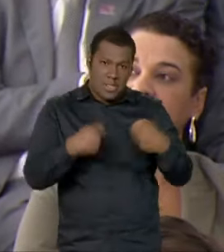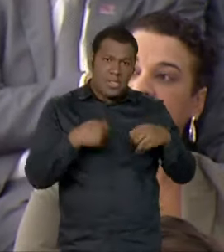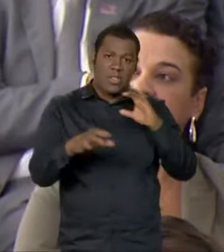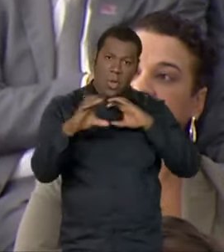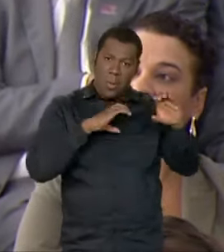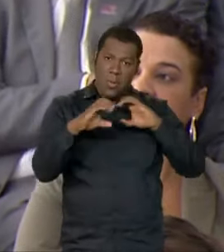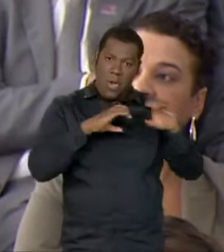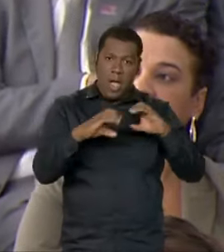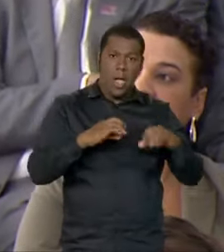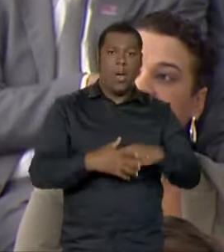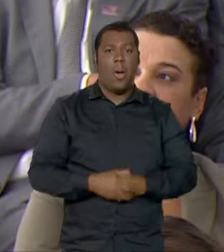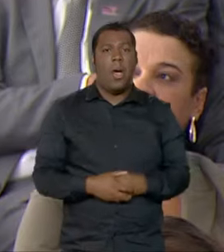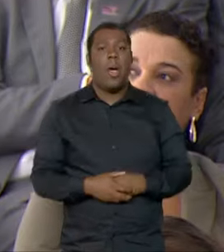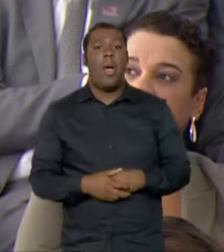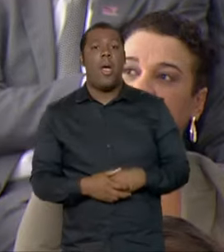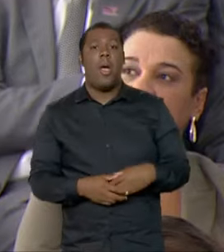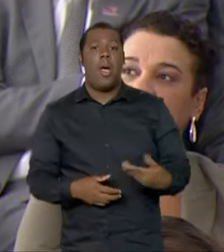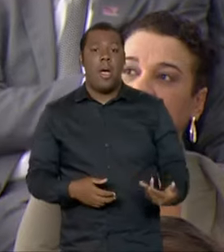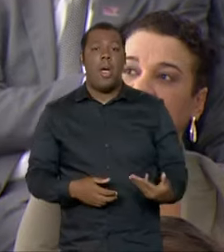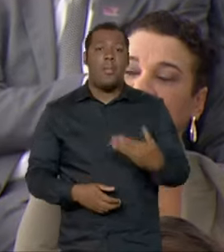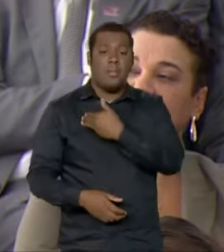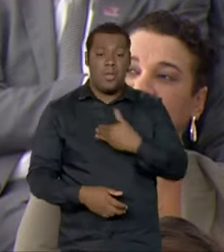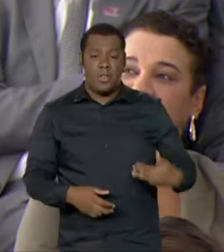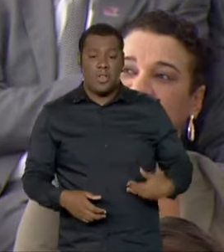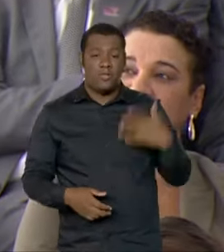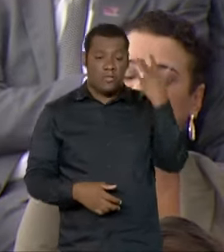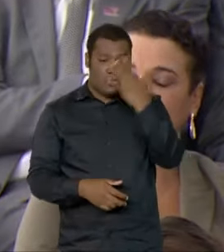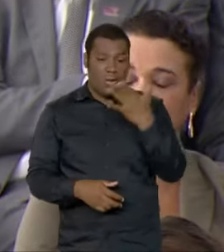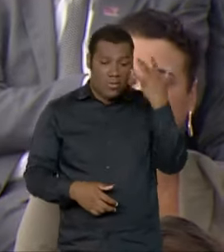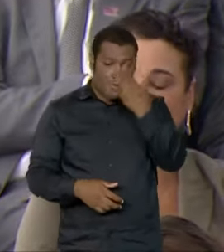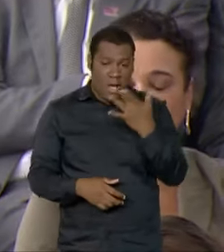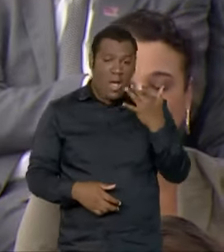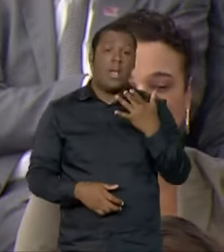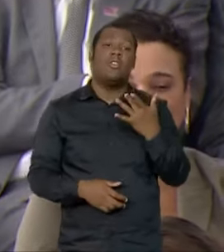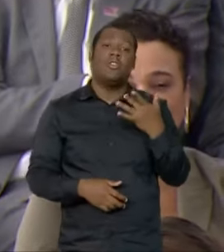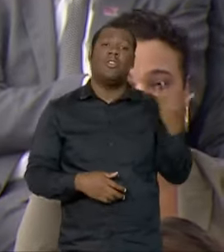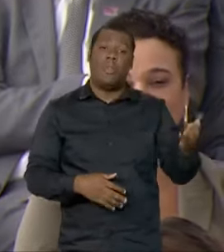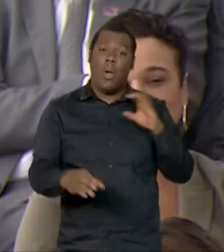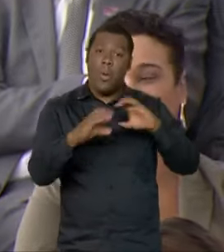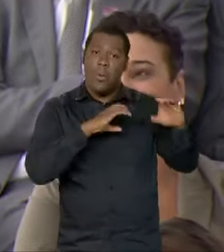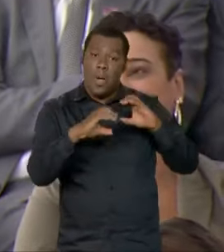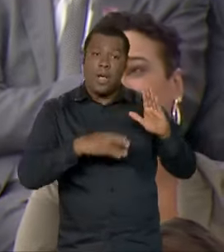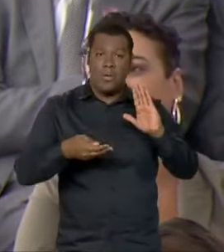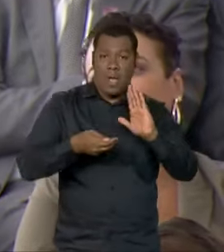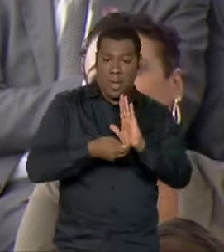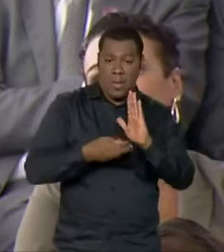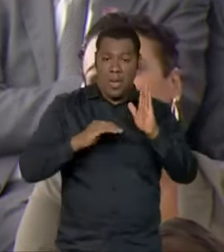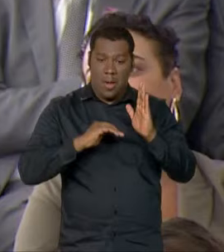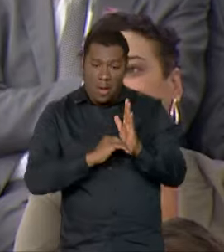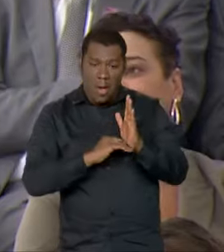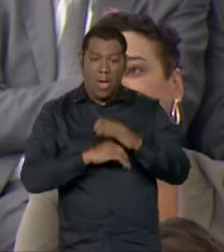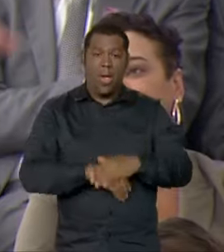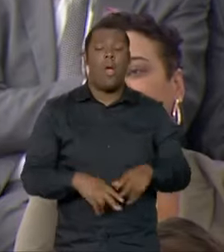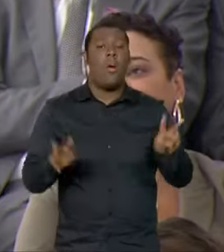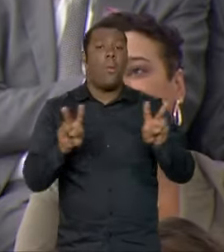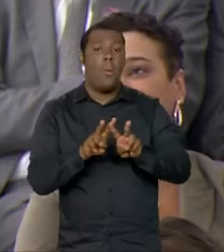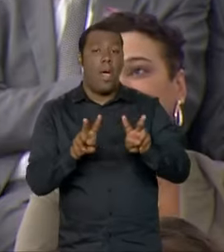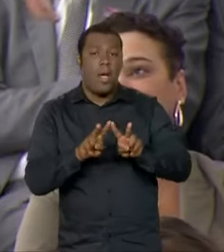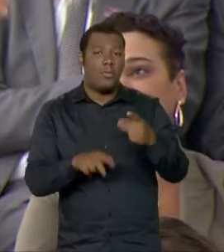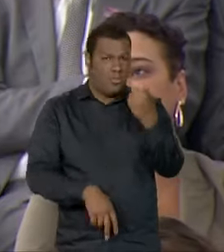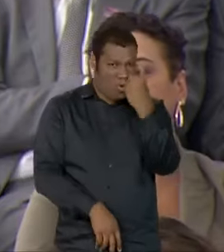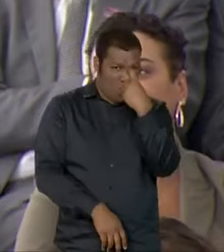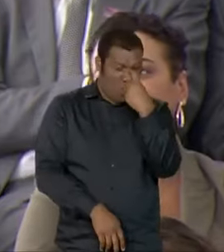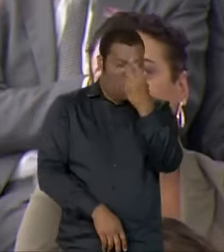que, sabe, ao invés de ler o livro, ele tem que perder algumas horas conversando no Senado, na Câmara. O Hélito, o Rui Costa